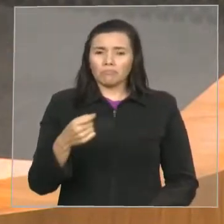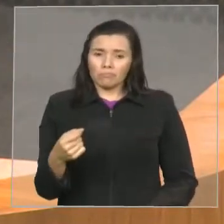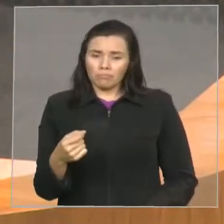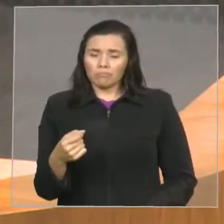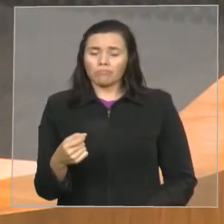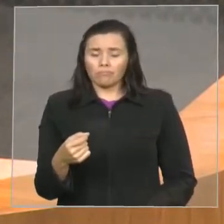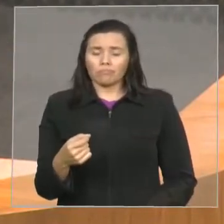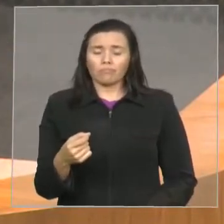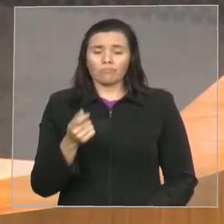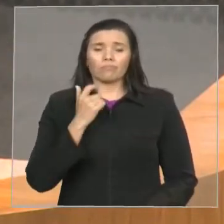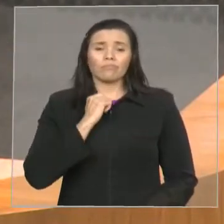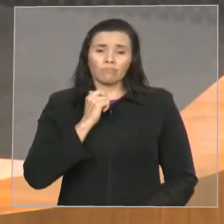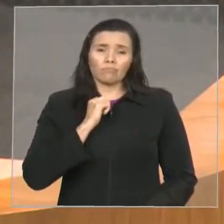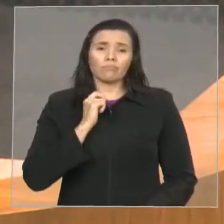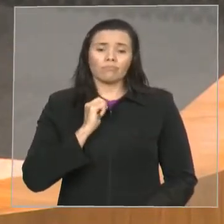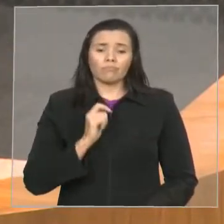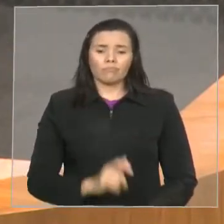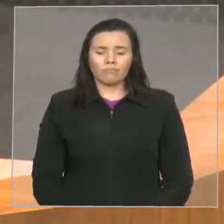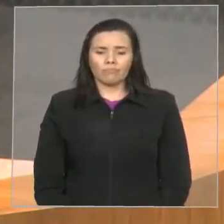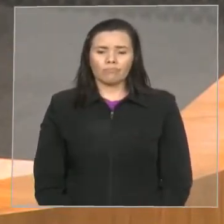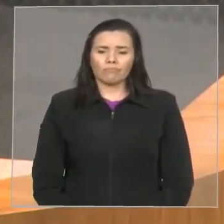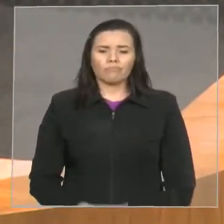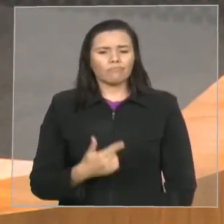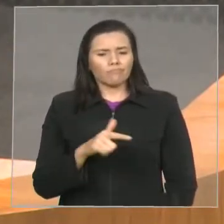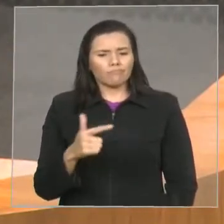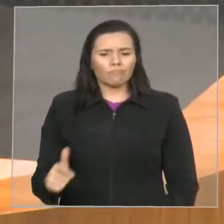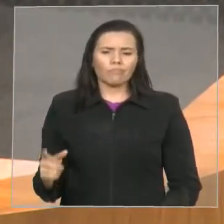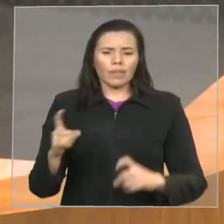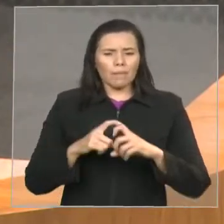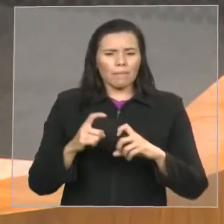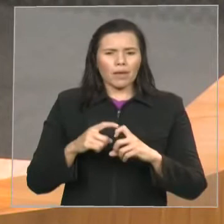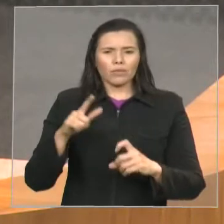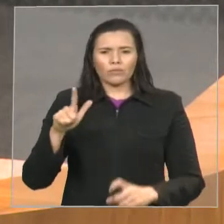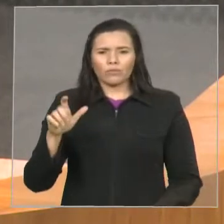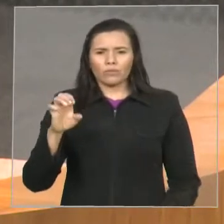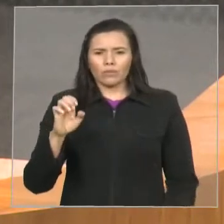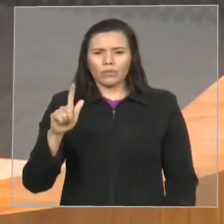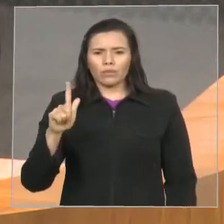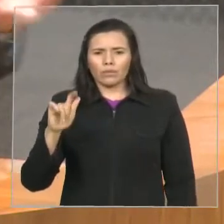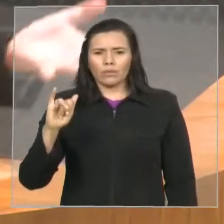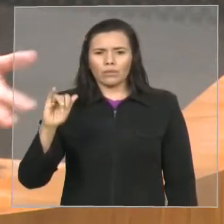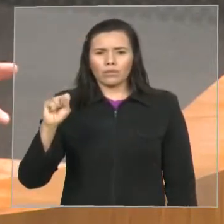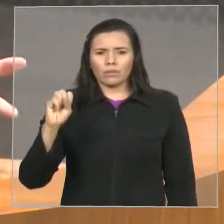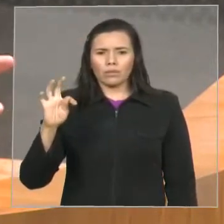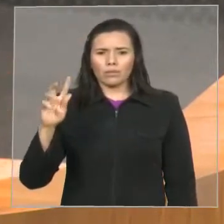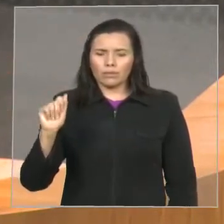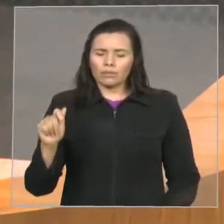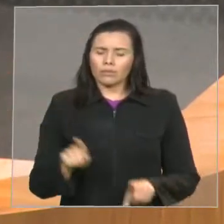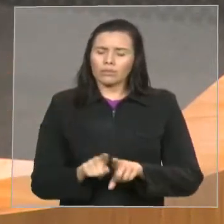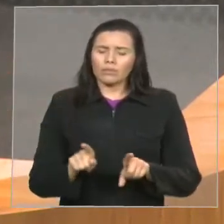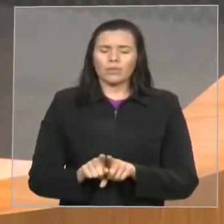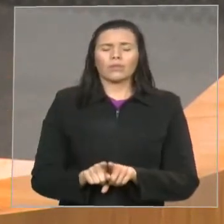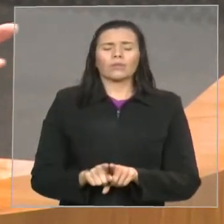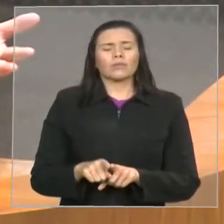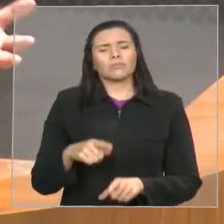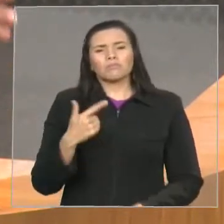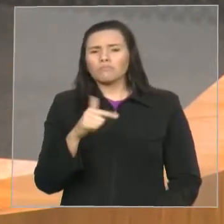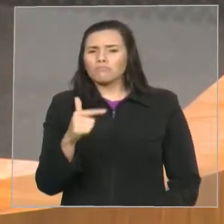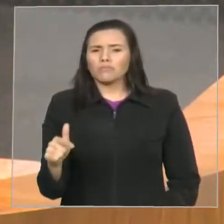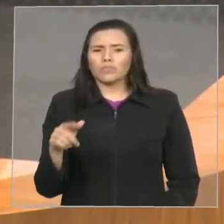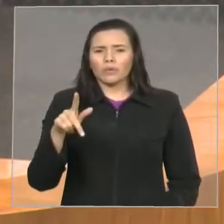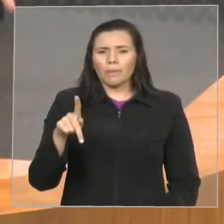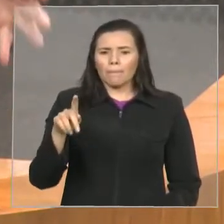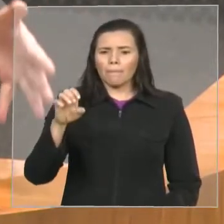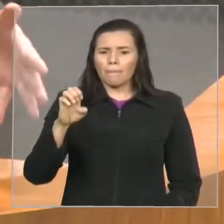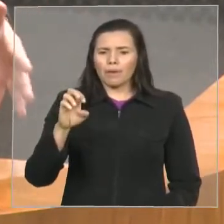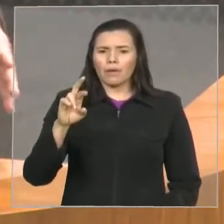docente, bem como médicos legistas, e peritos, e não tinha também a academia, não tinha sequer uma